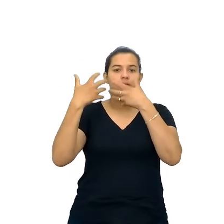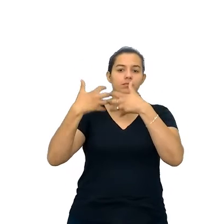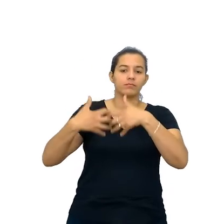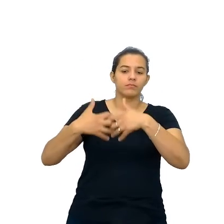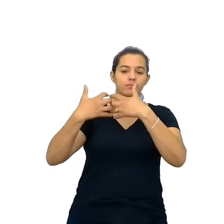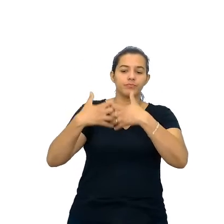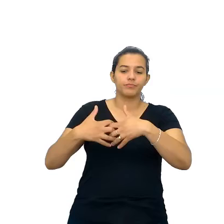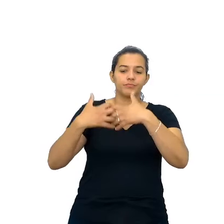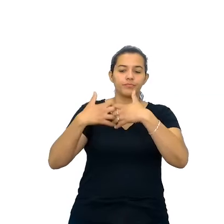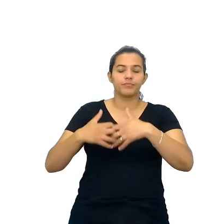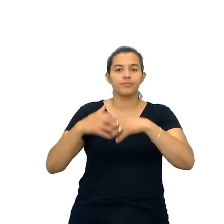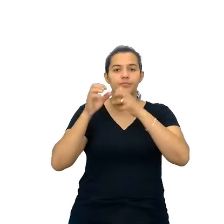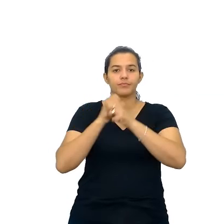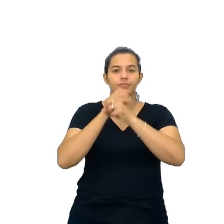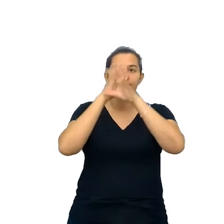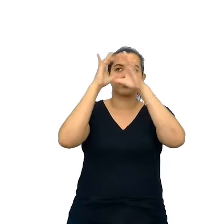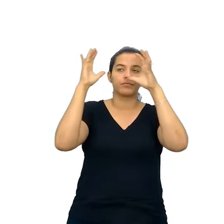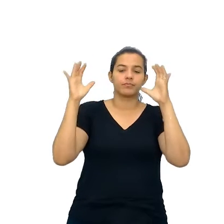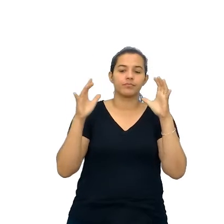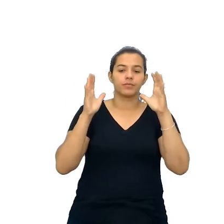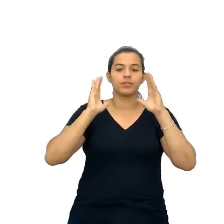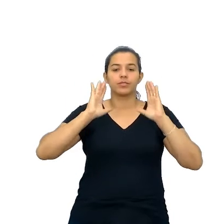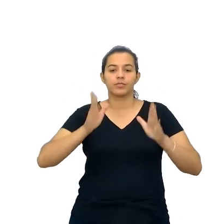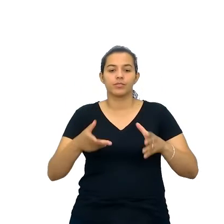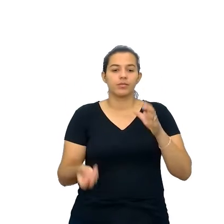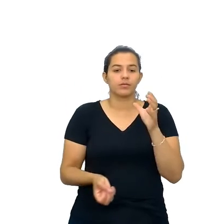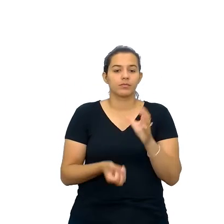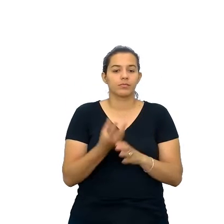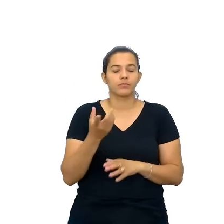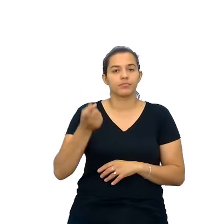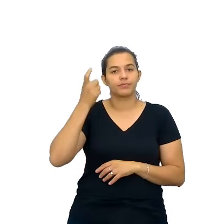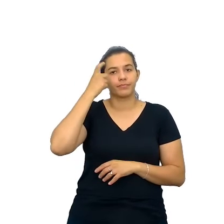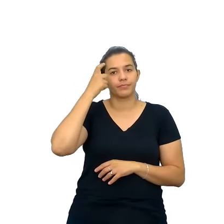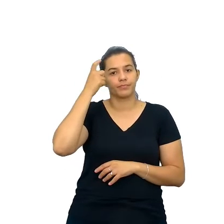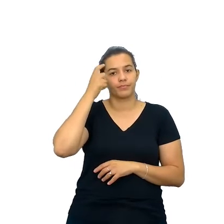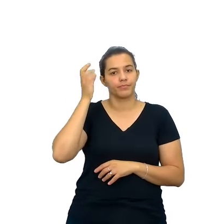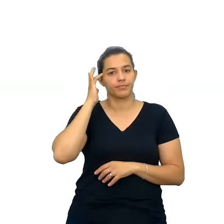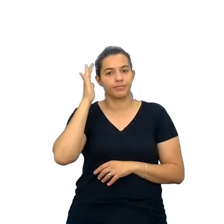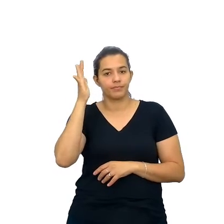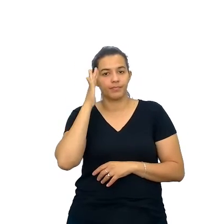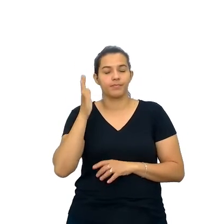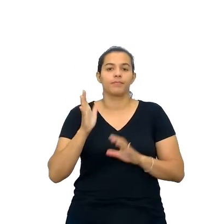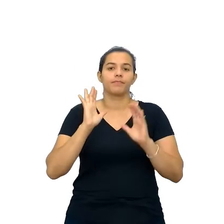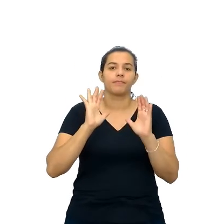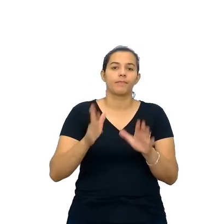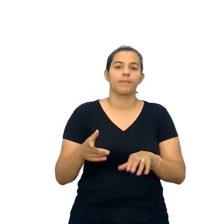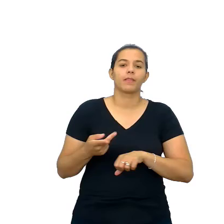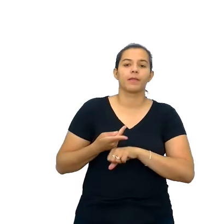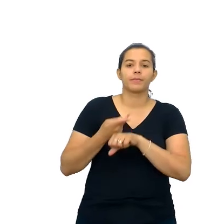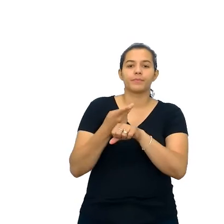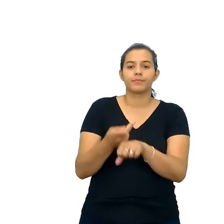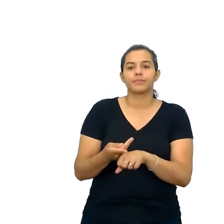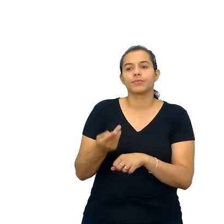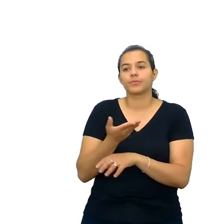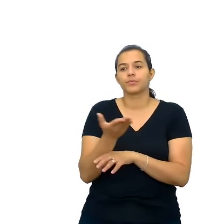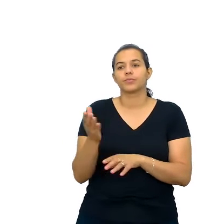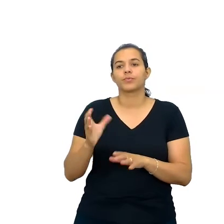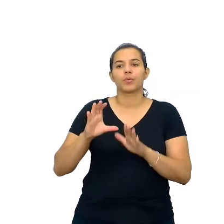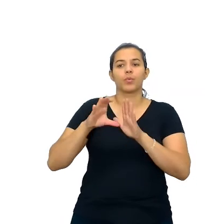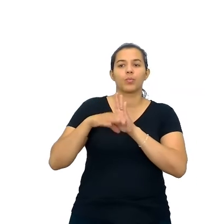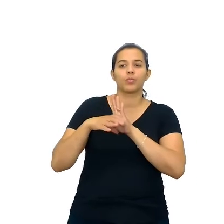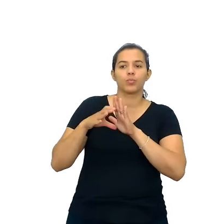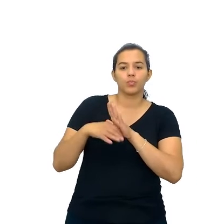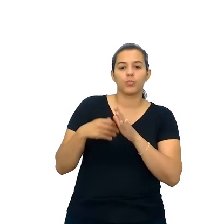e a imaginação já criou a imagem mental, ele já está buscando lá os conteúdos